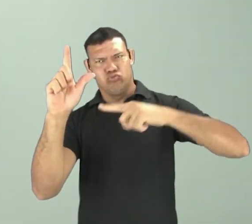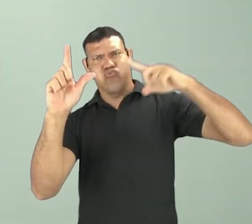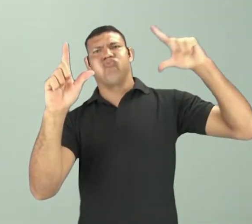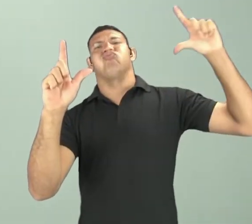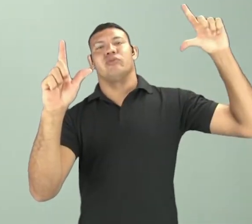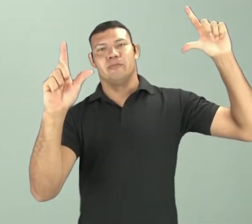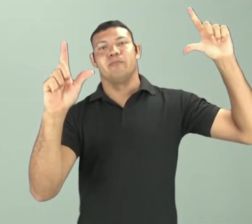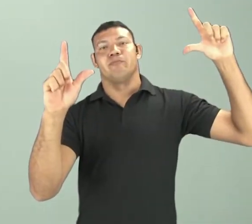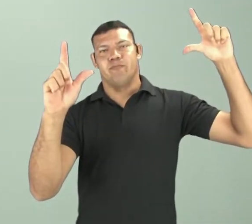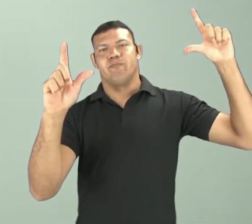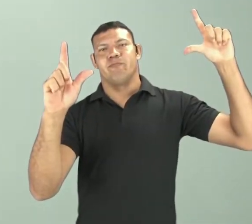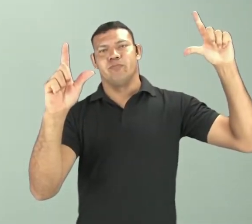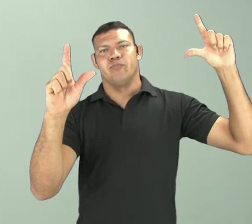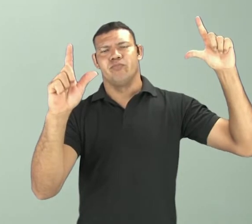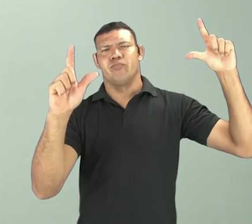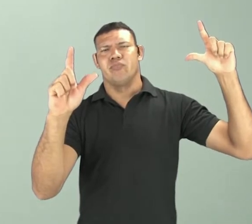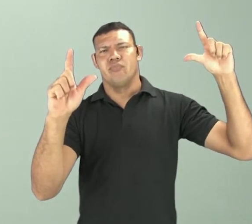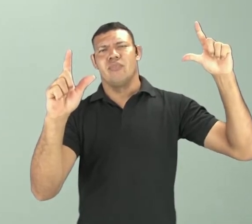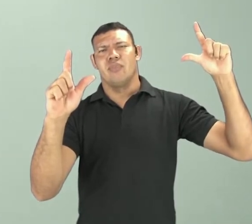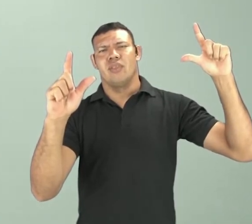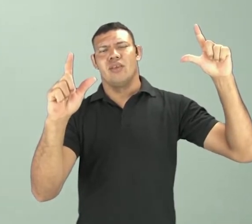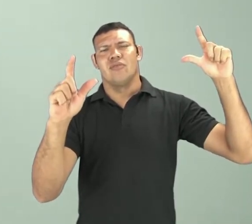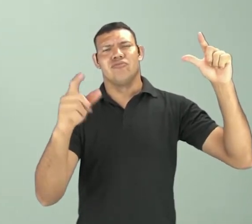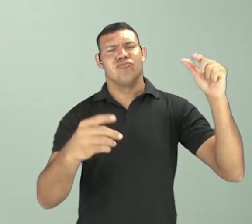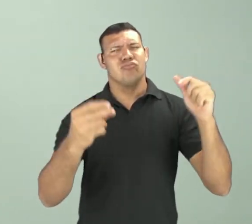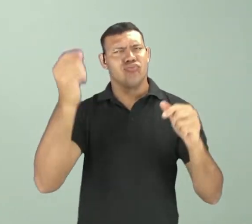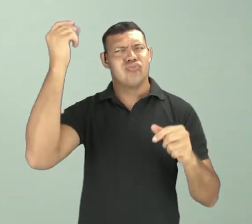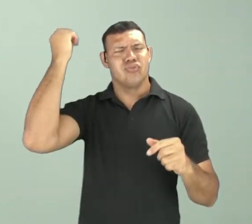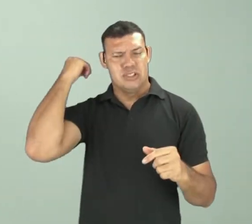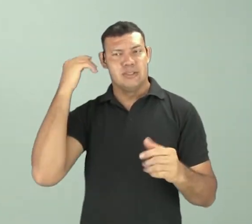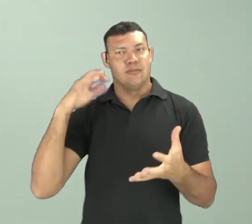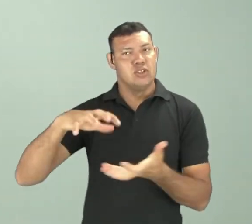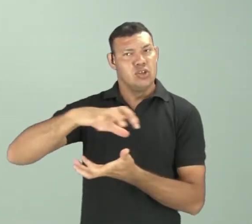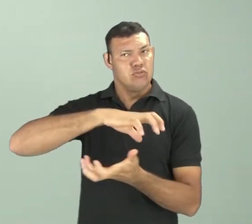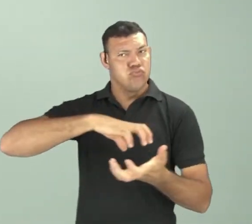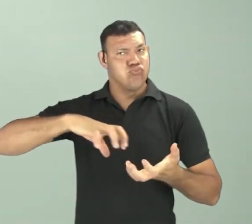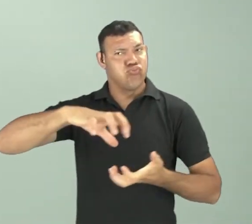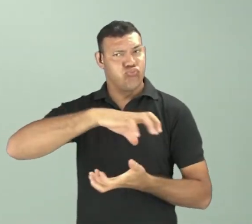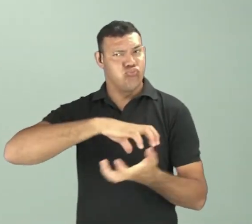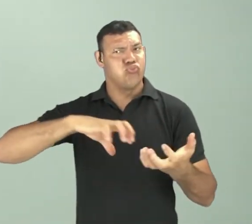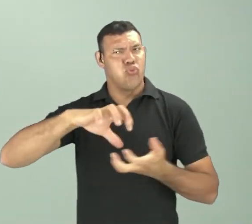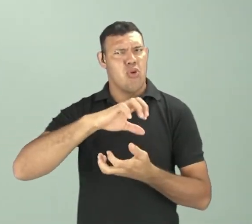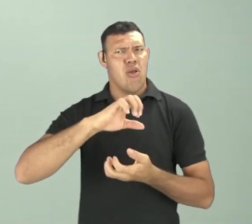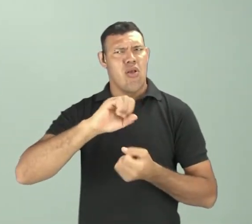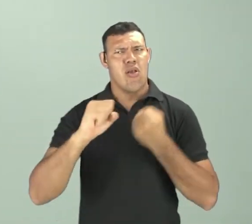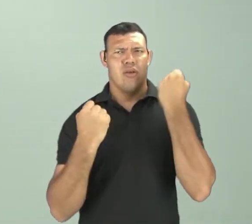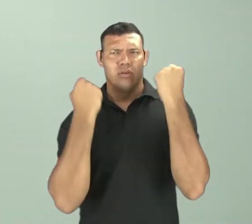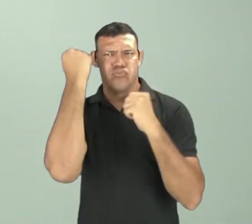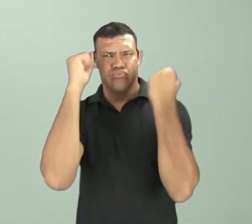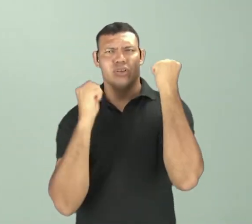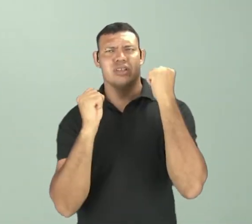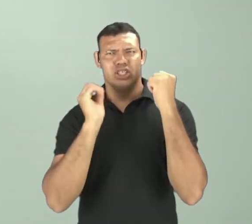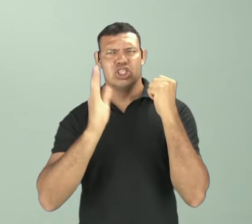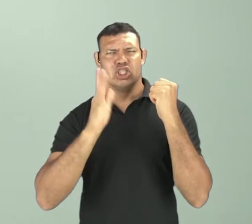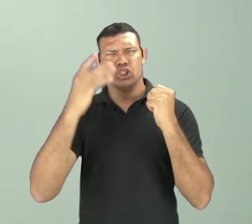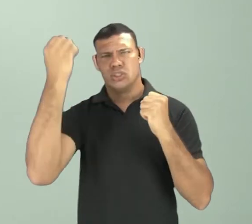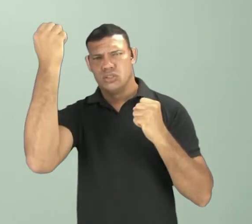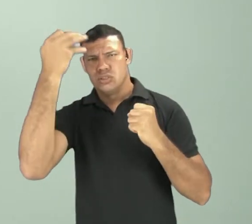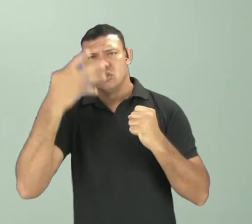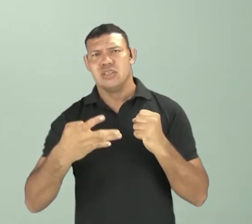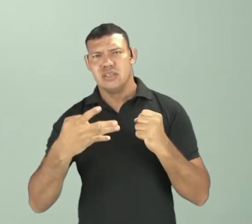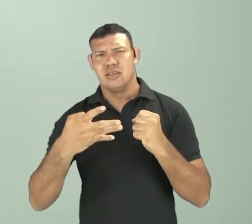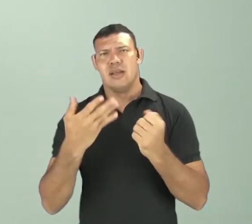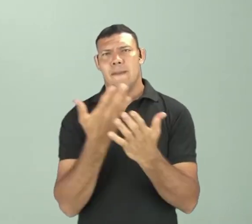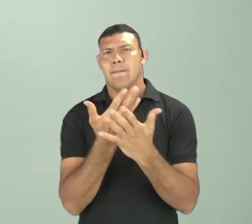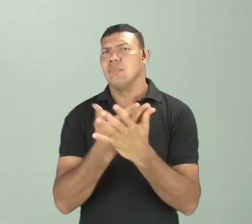atmosfera. Desde a época da Revolução Industrial, por exemplo, que já foi citado em algumas aulas anteriores para vocês, nós